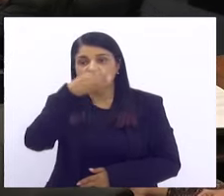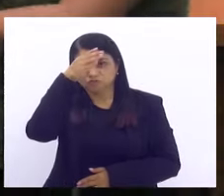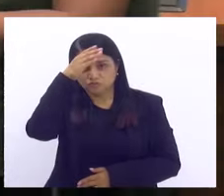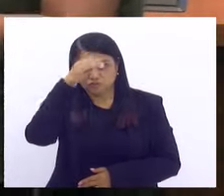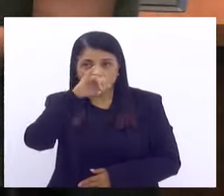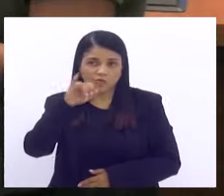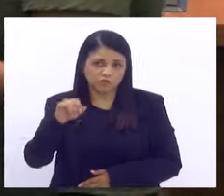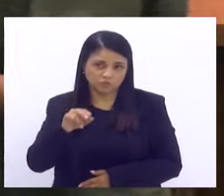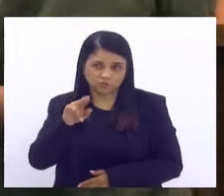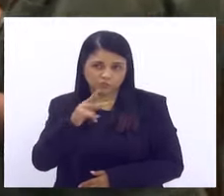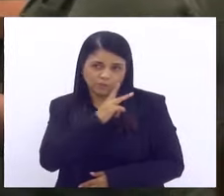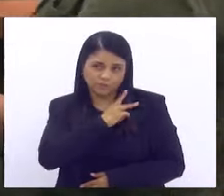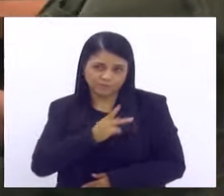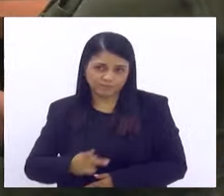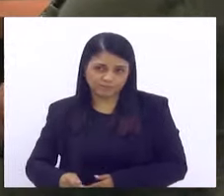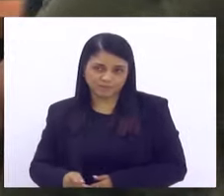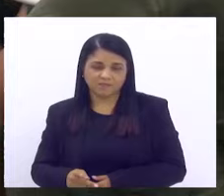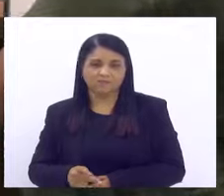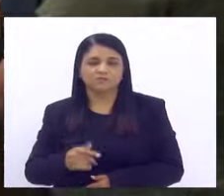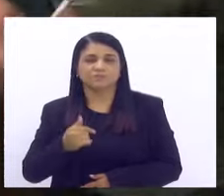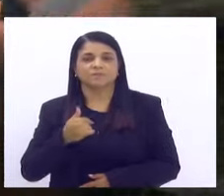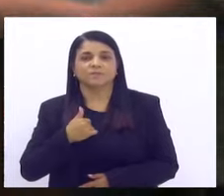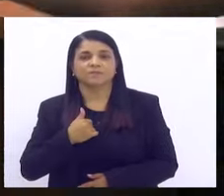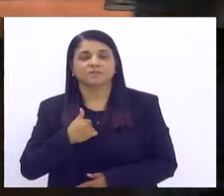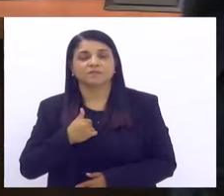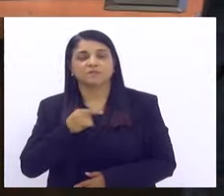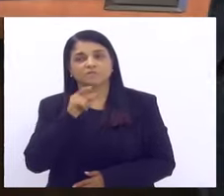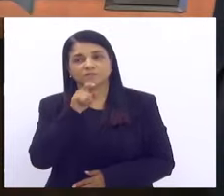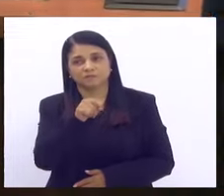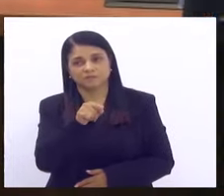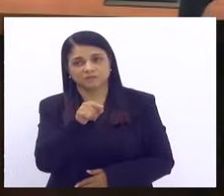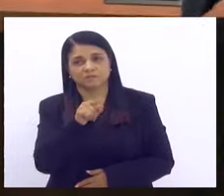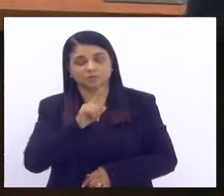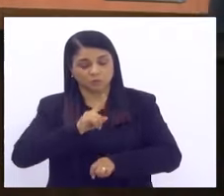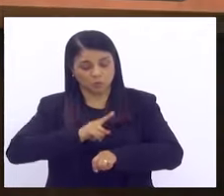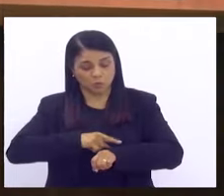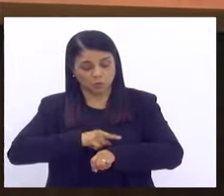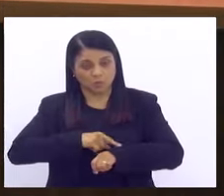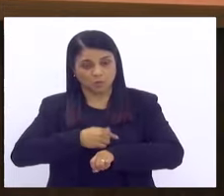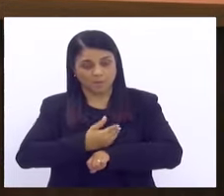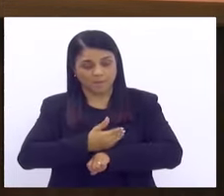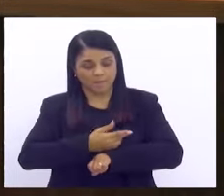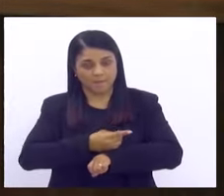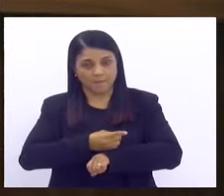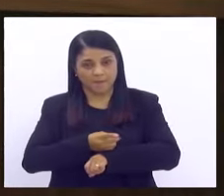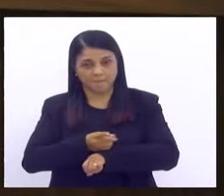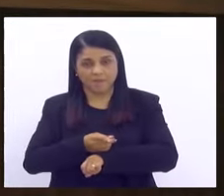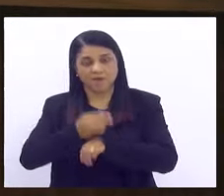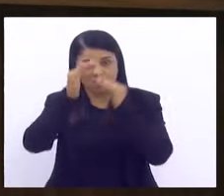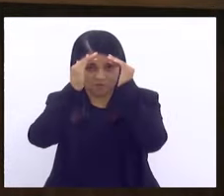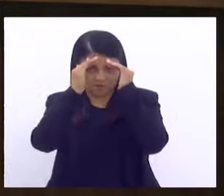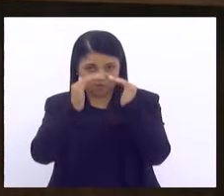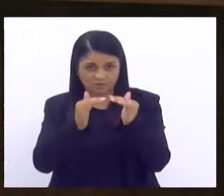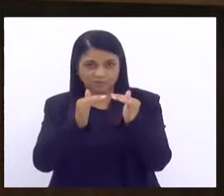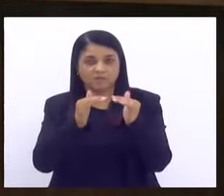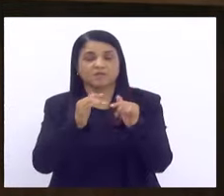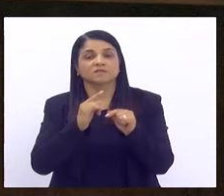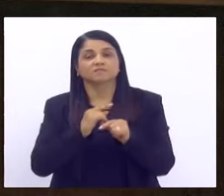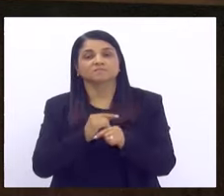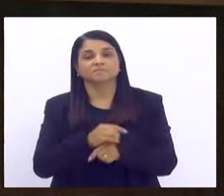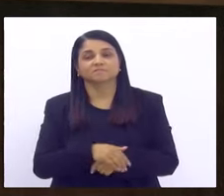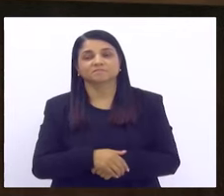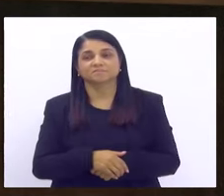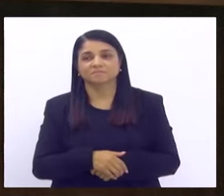querida presidente, Vossa Excelência pode pôr o cronômetro para rodar, porque eu serei obediente ao seu